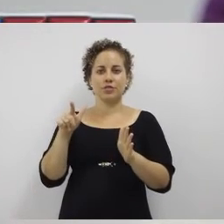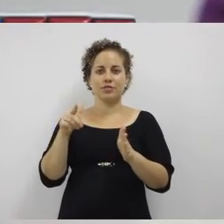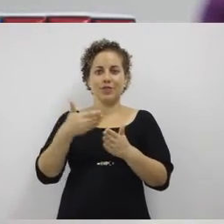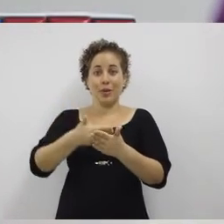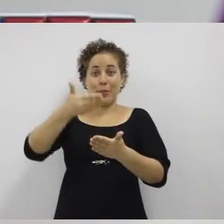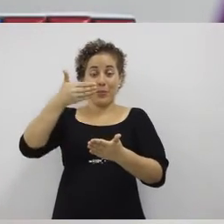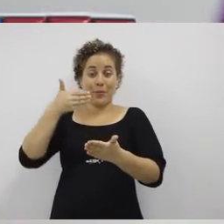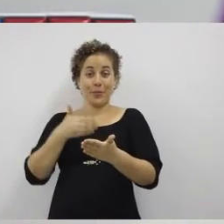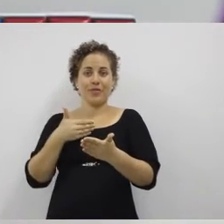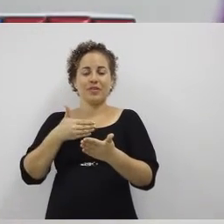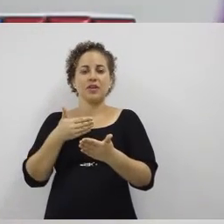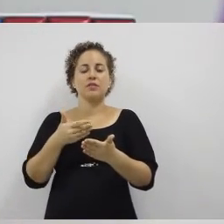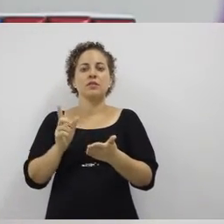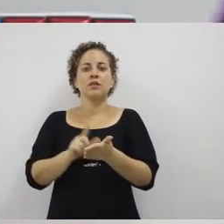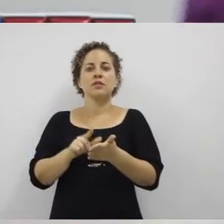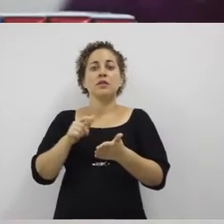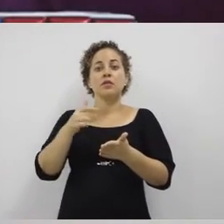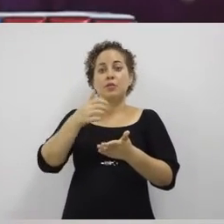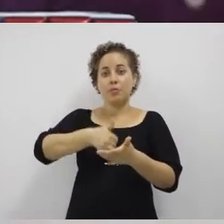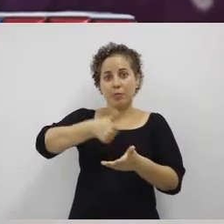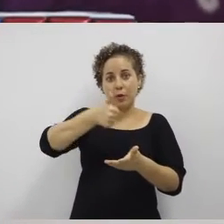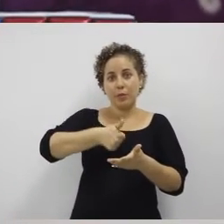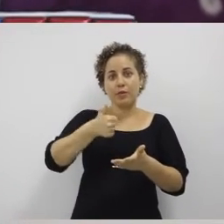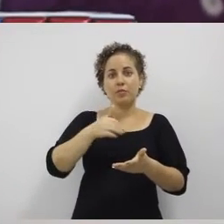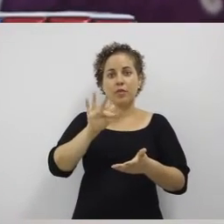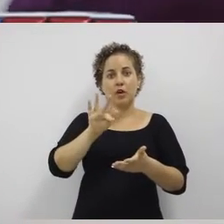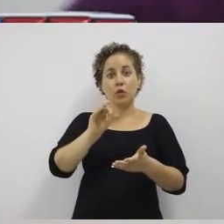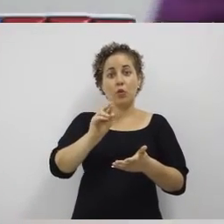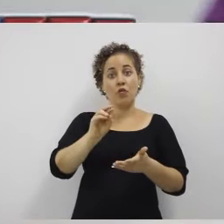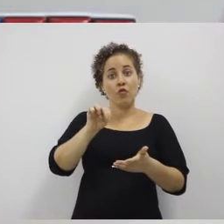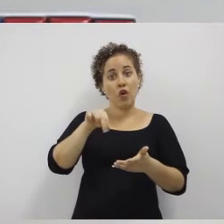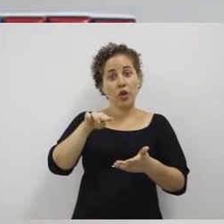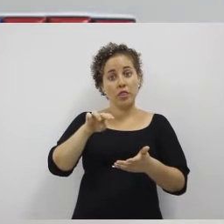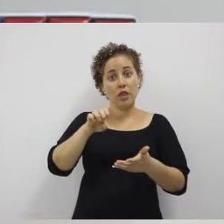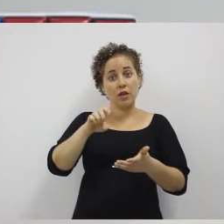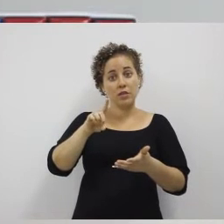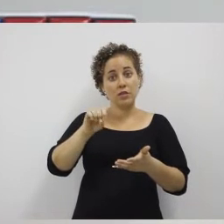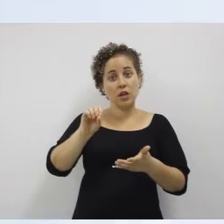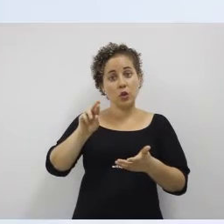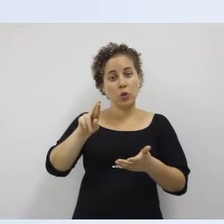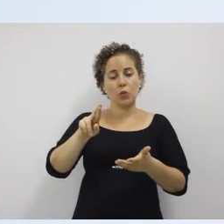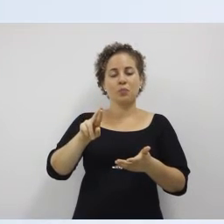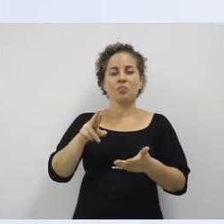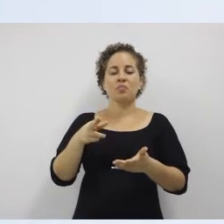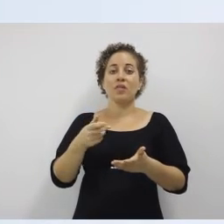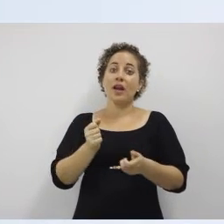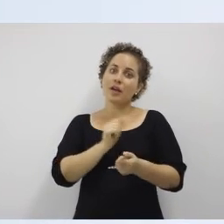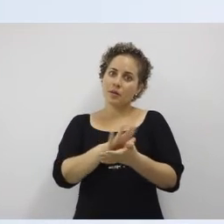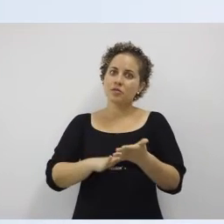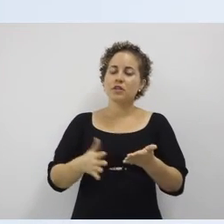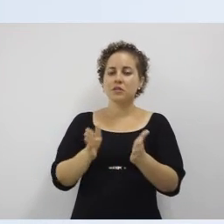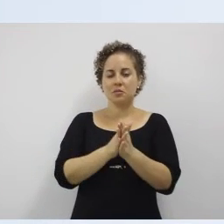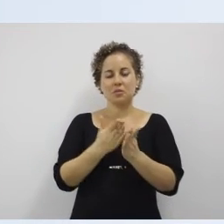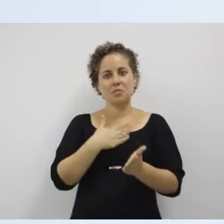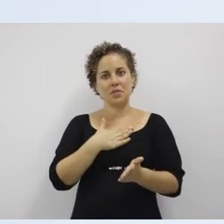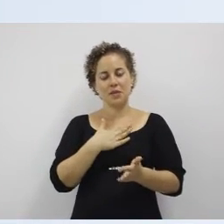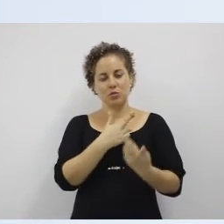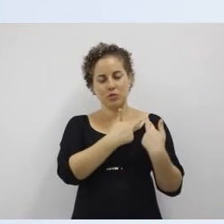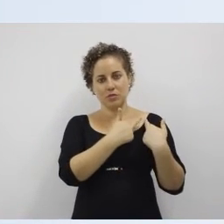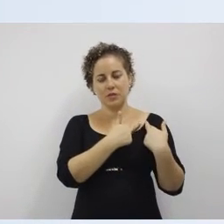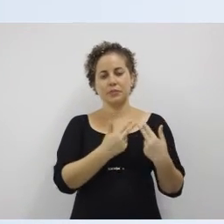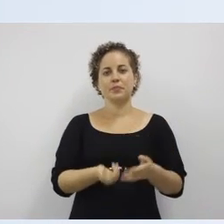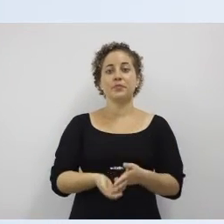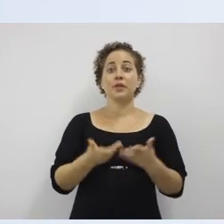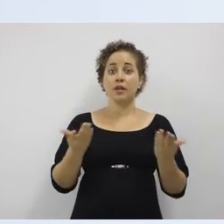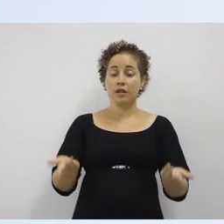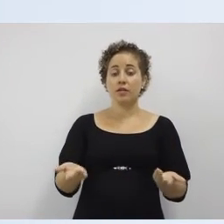uma atividade antes exercida pelo meu fornecedor e agora passou a ser minha atividade. Voltando aos slides, devemos ressaltar que